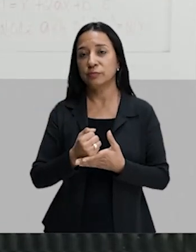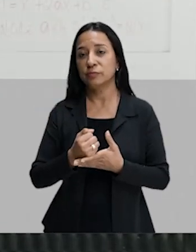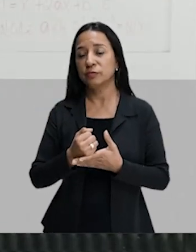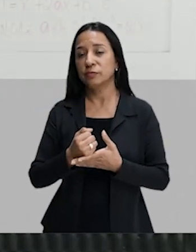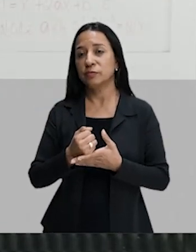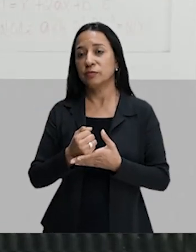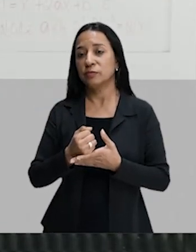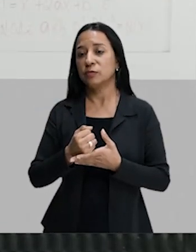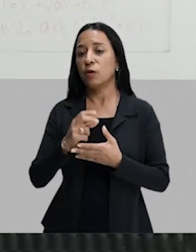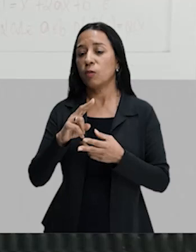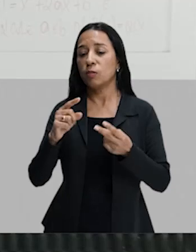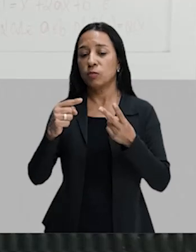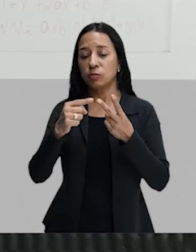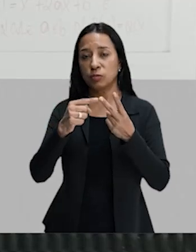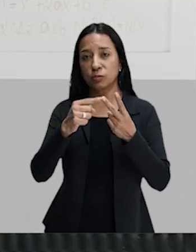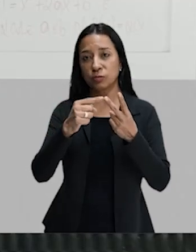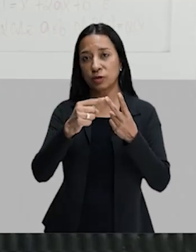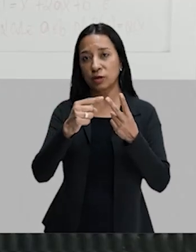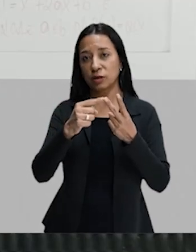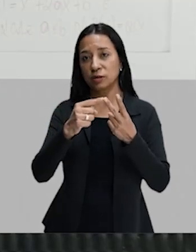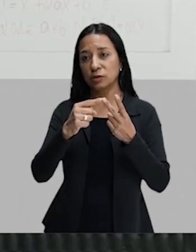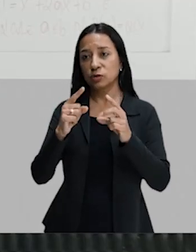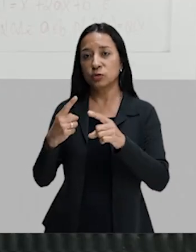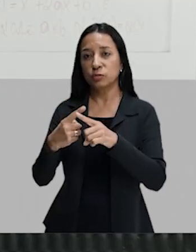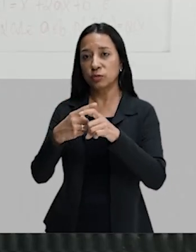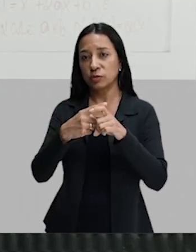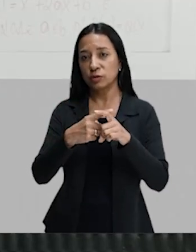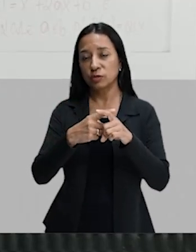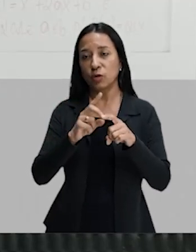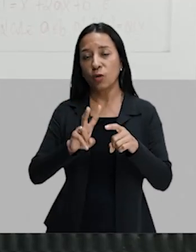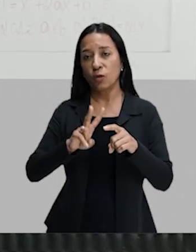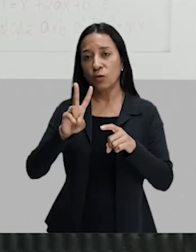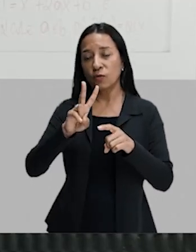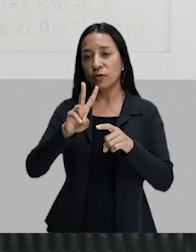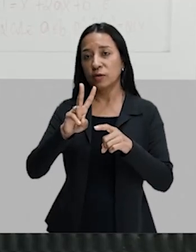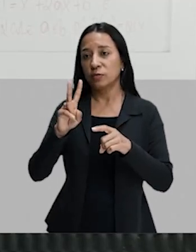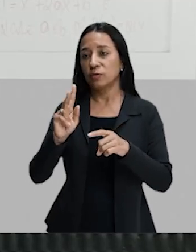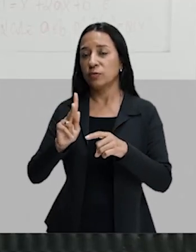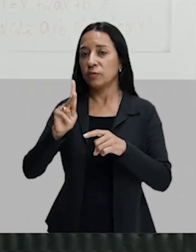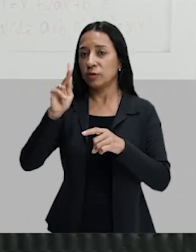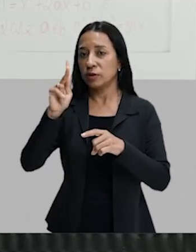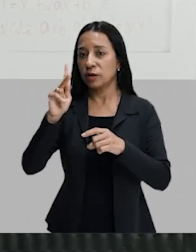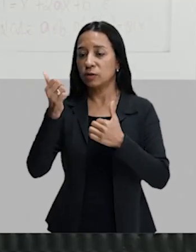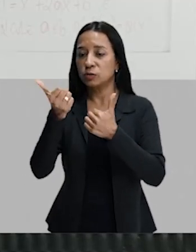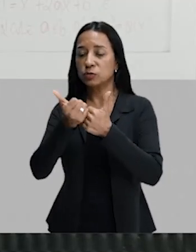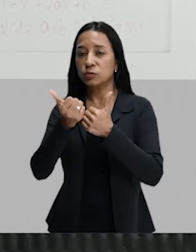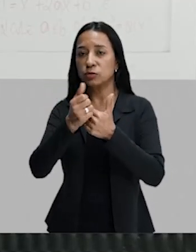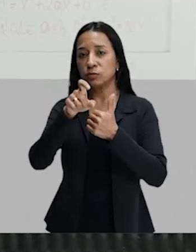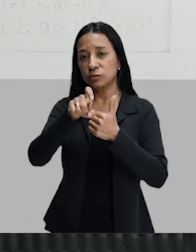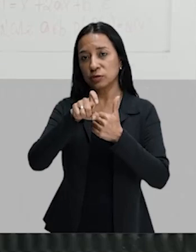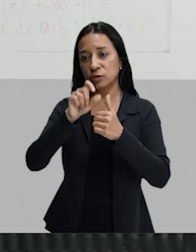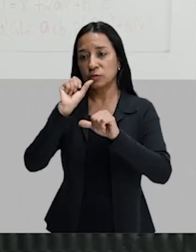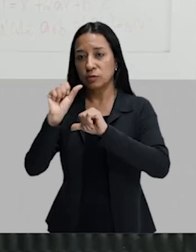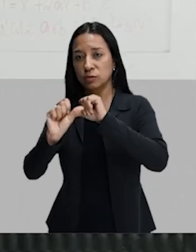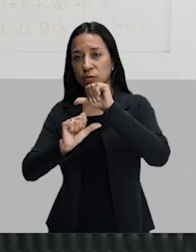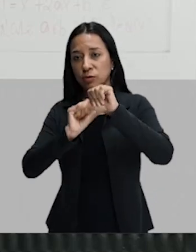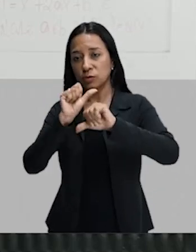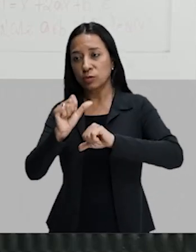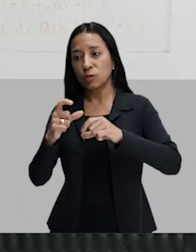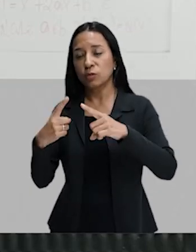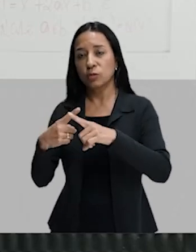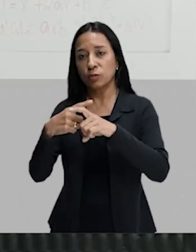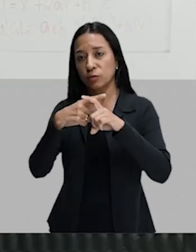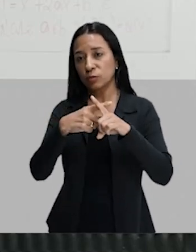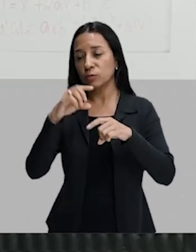raiz do polinômio o valor k, que ao substituir o x, torna o polinômio zero, anula